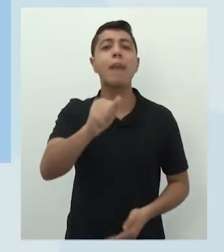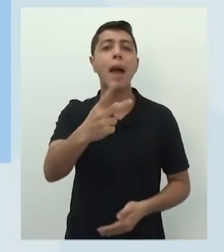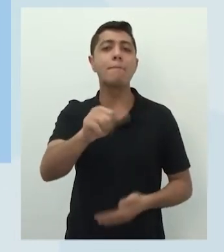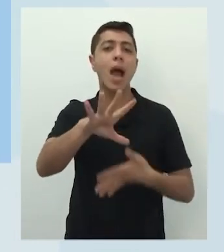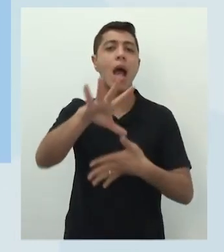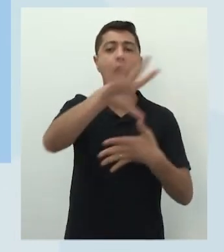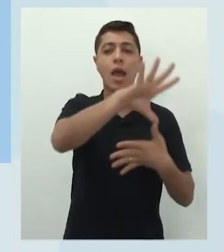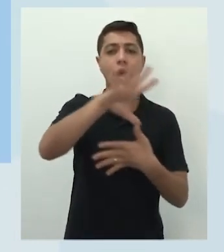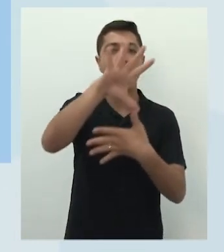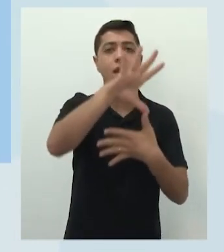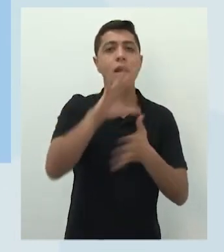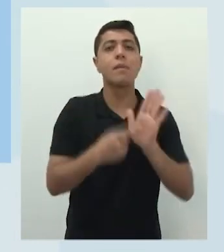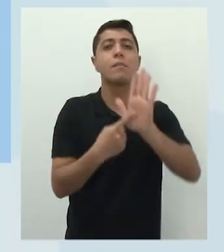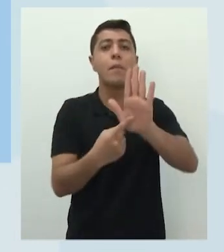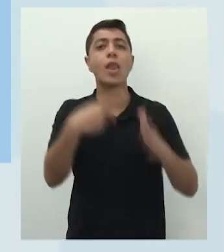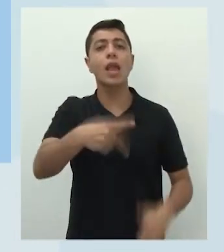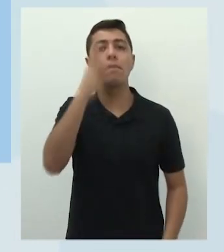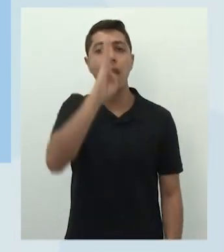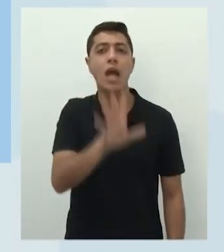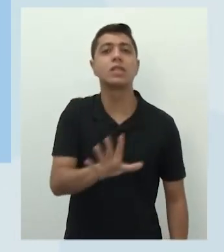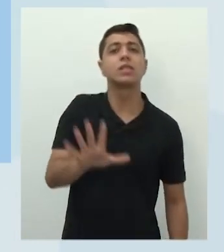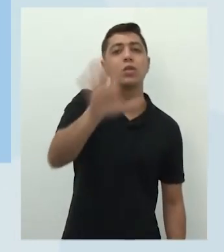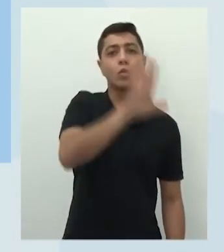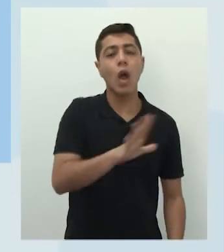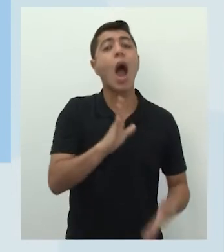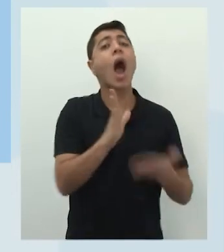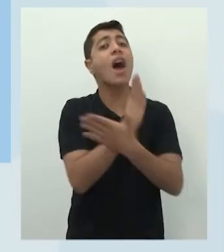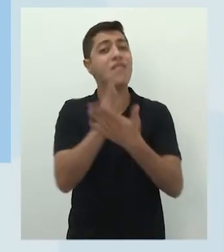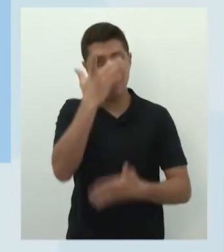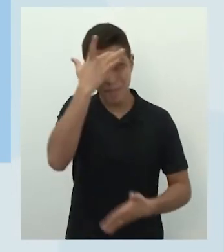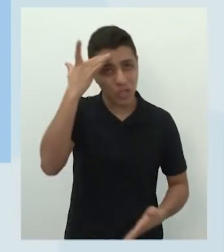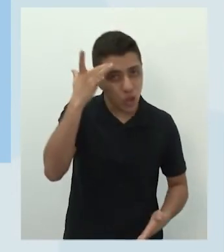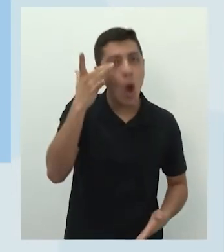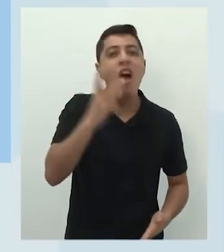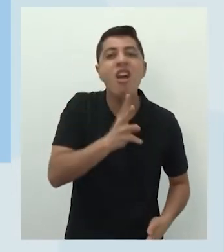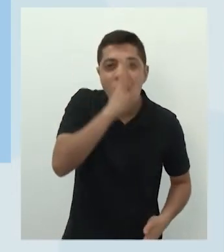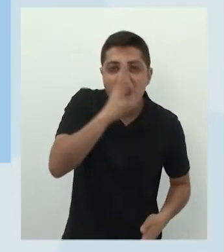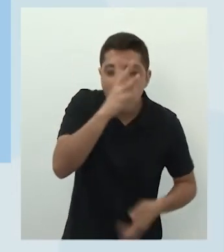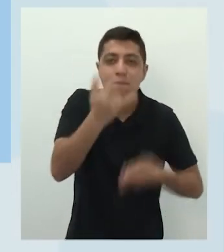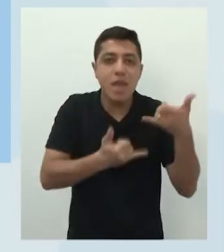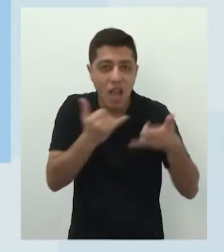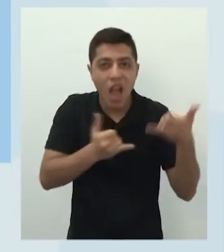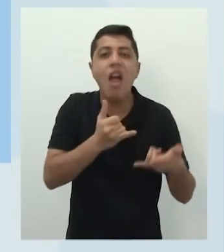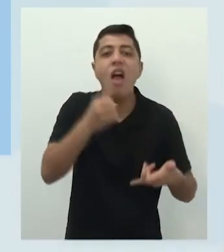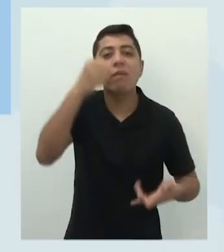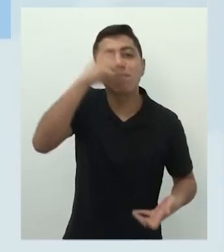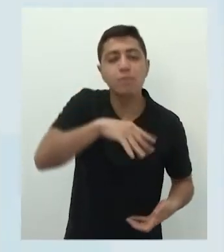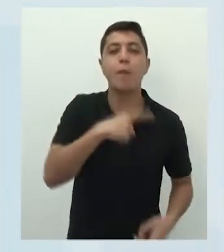tem mais informações para vocês educadores é esse chamado Jimmy Cuida.